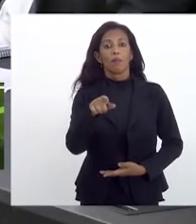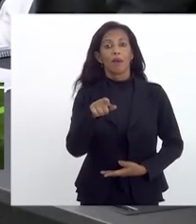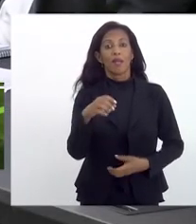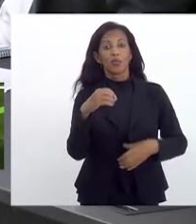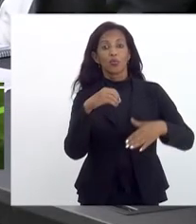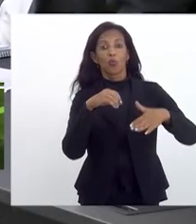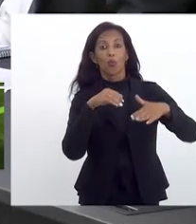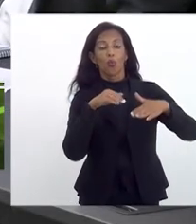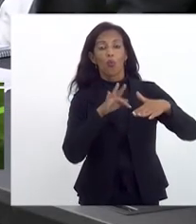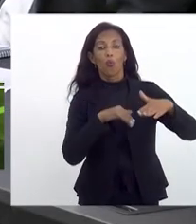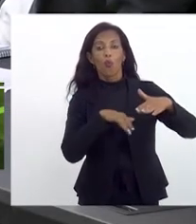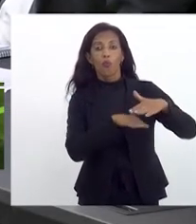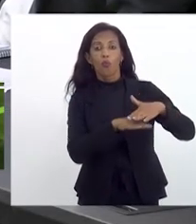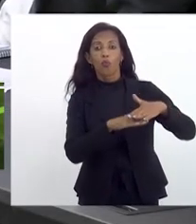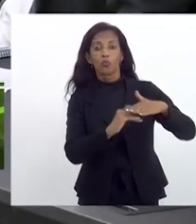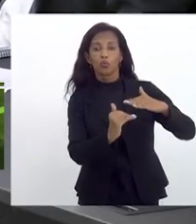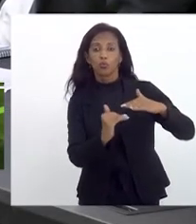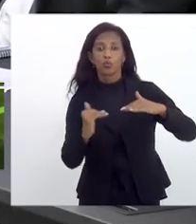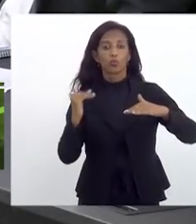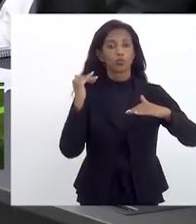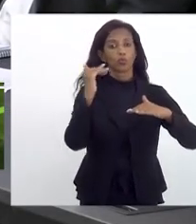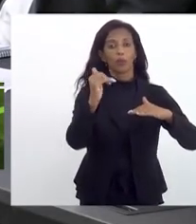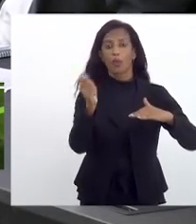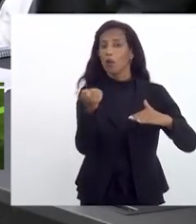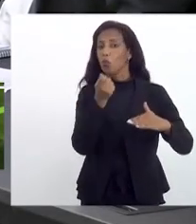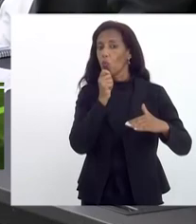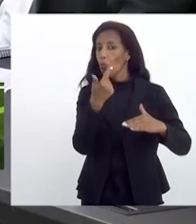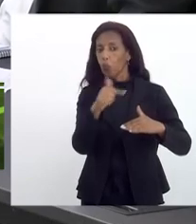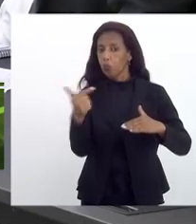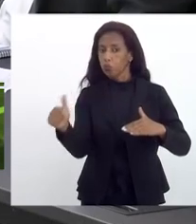pedia o deputado Márcio no substitutivo sepcionalizá-lo.